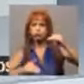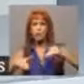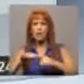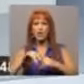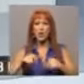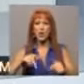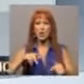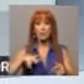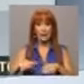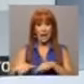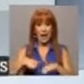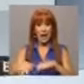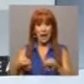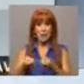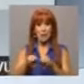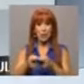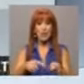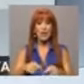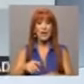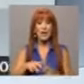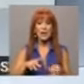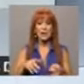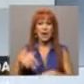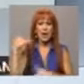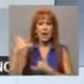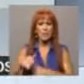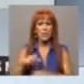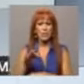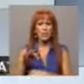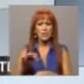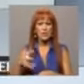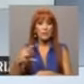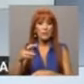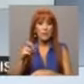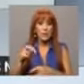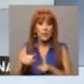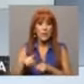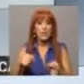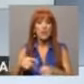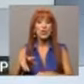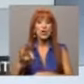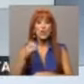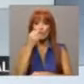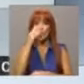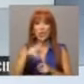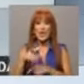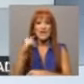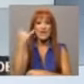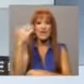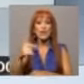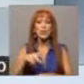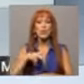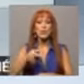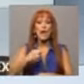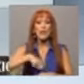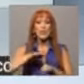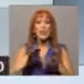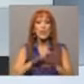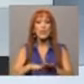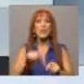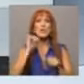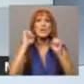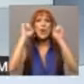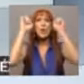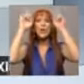Península Itálica, em Praga com 17 graus, Varsóvia com 13, Florença com 21 e para a Península Ibérica céu pouco nublado ao limpo